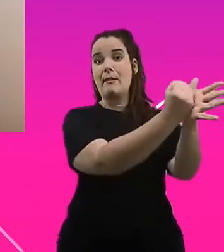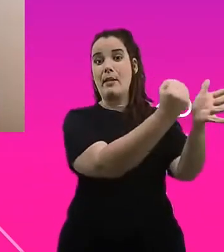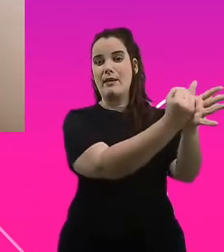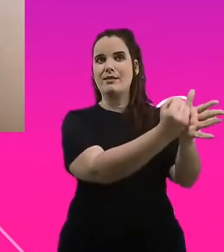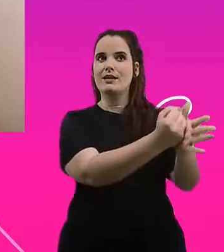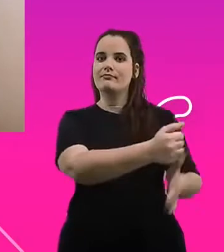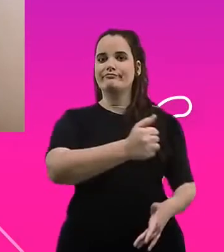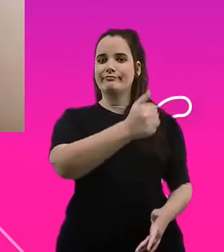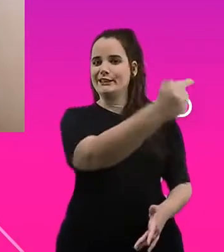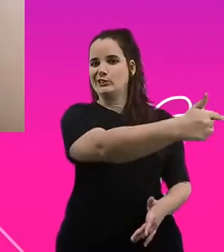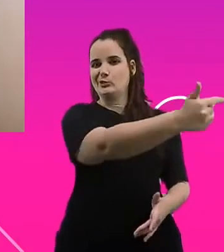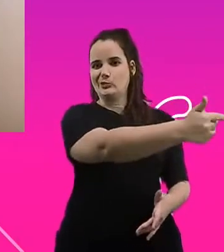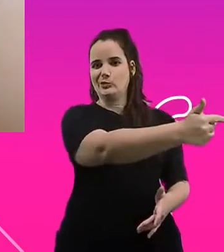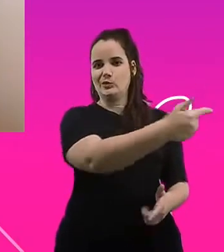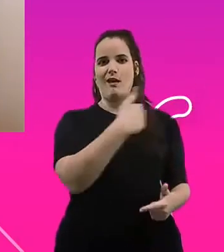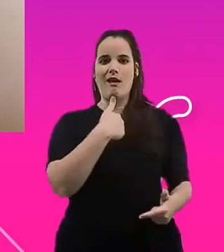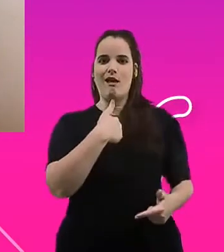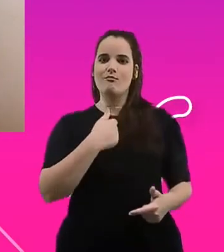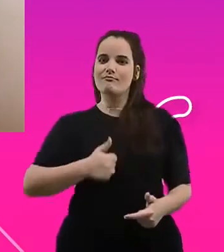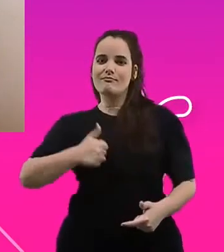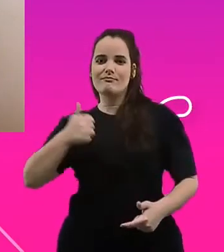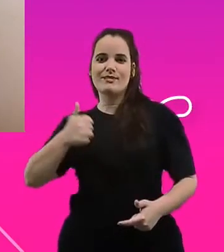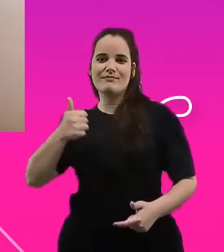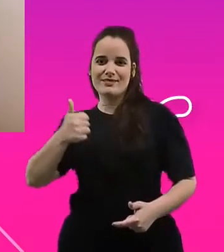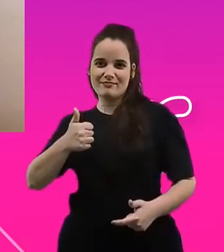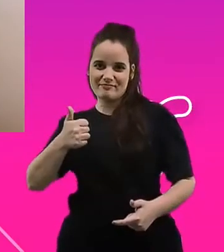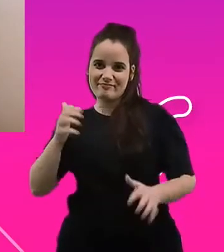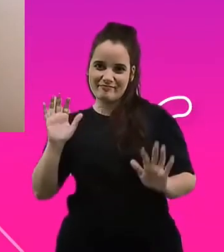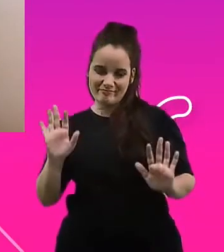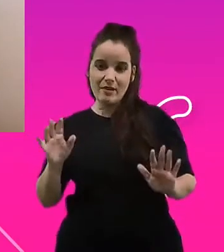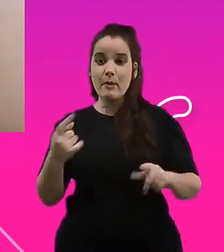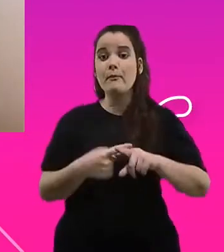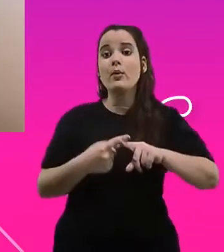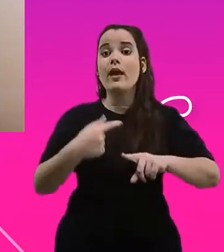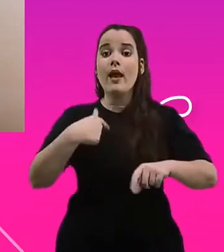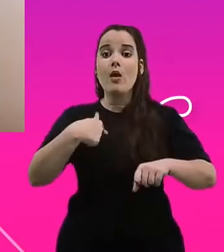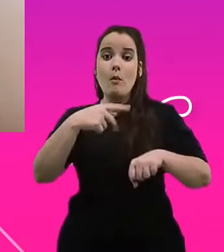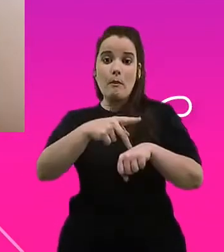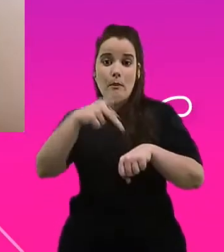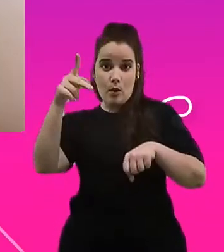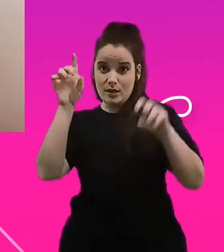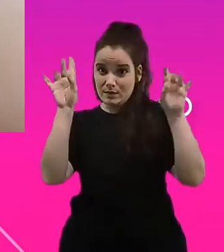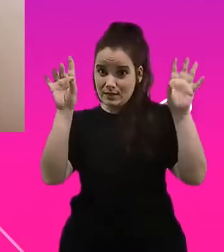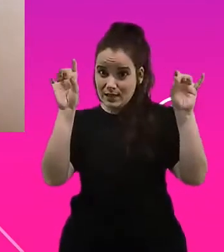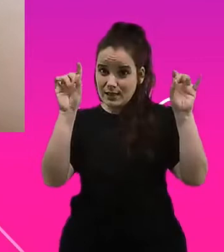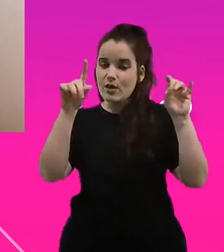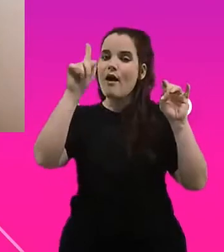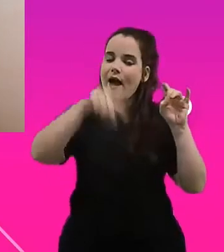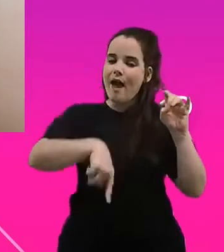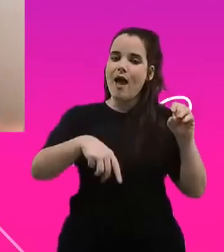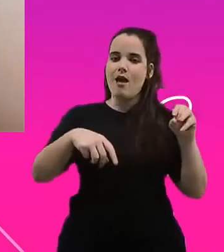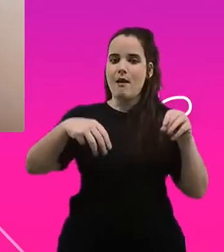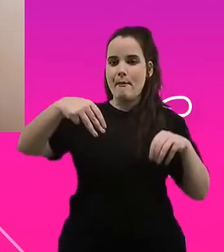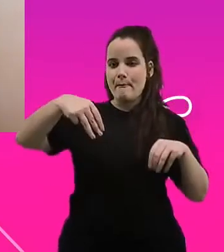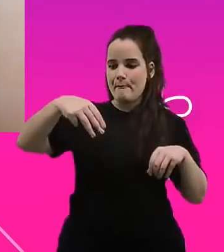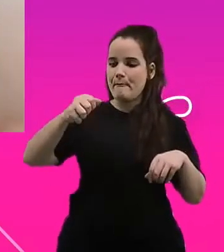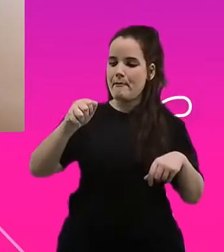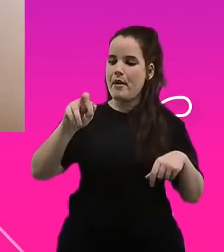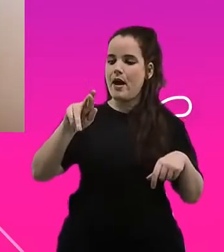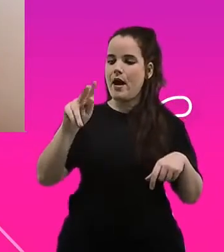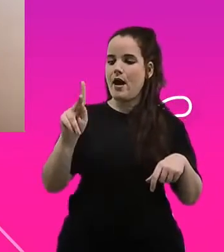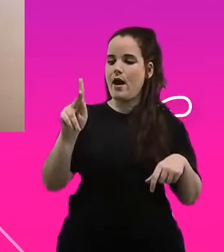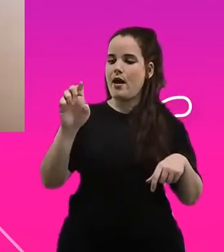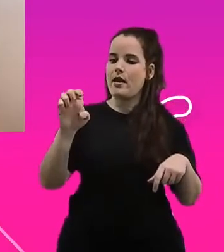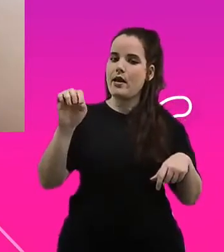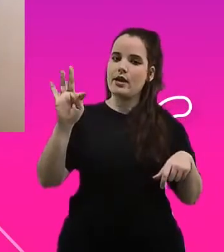para marcas, né? Minha especialização é marketing digital e eu trabalhei assim, vi ali surgir, né, todo esse rolê do